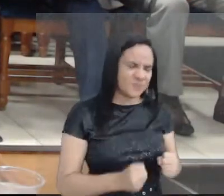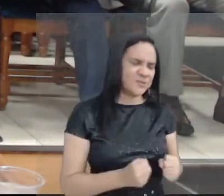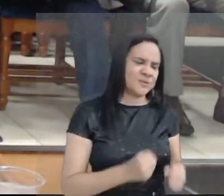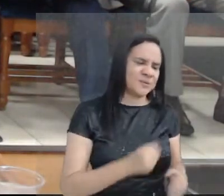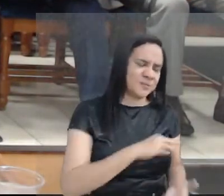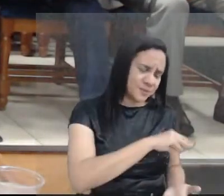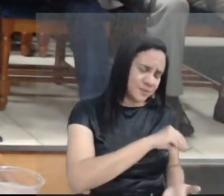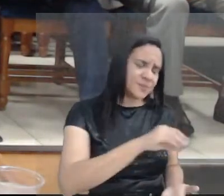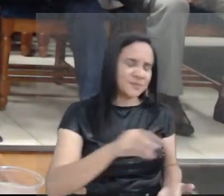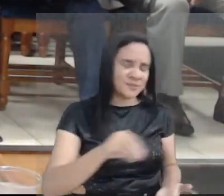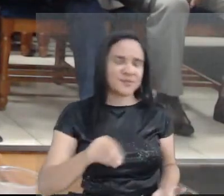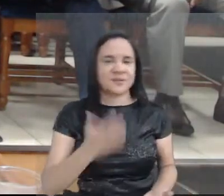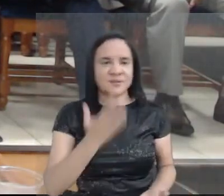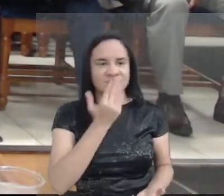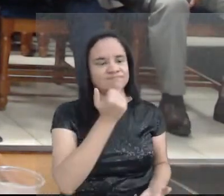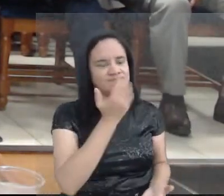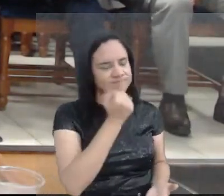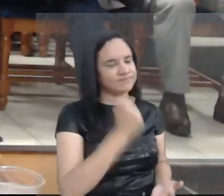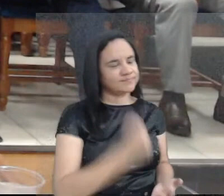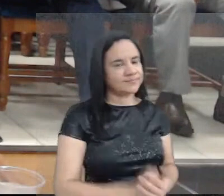coisa.